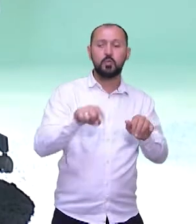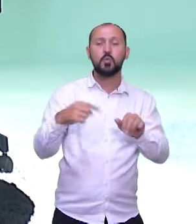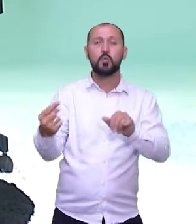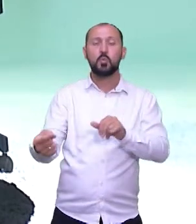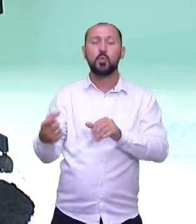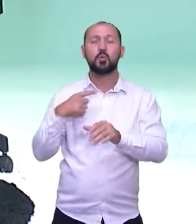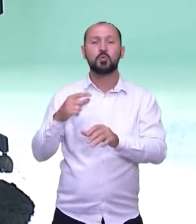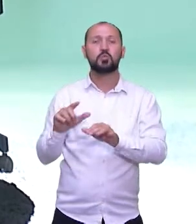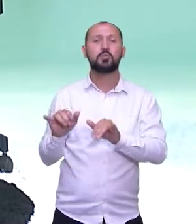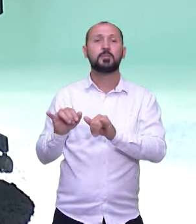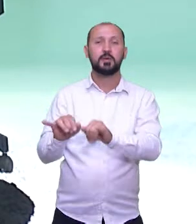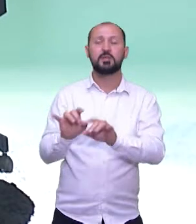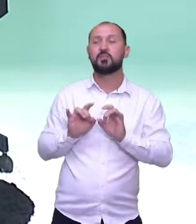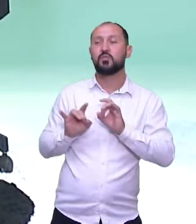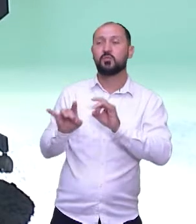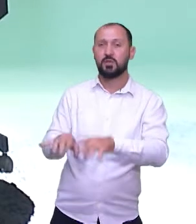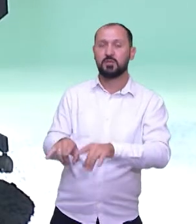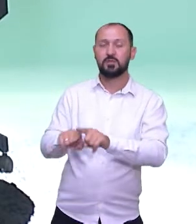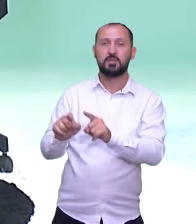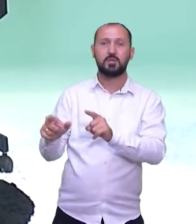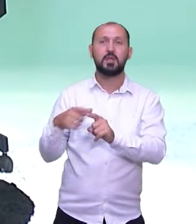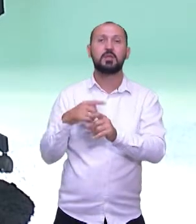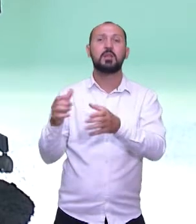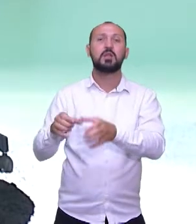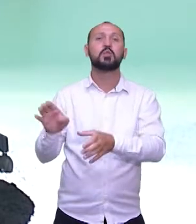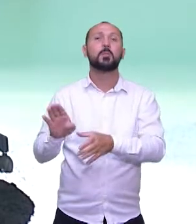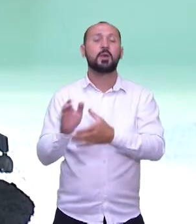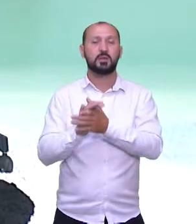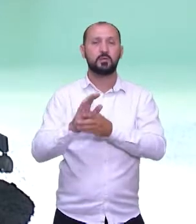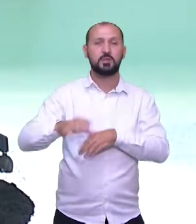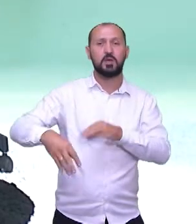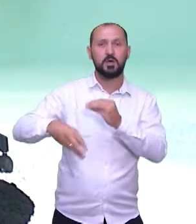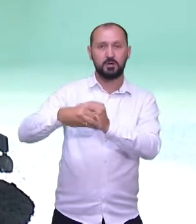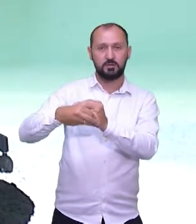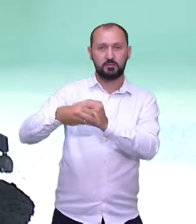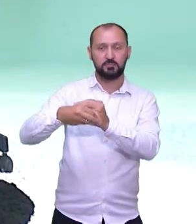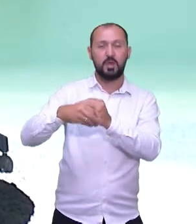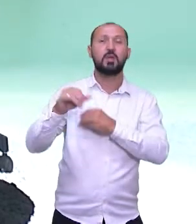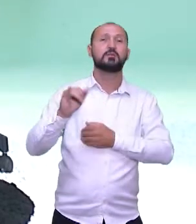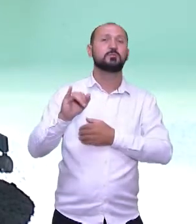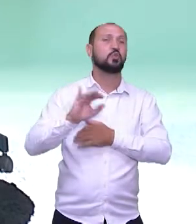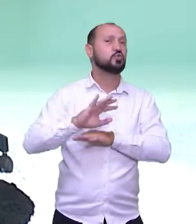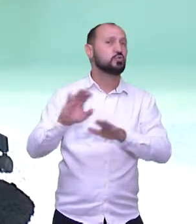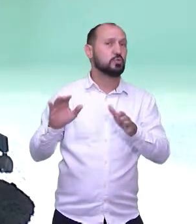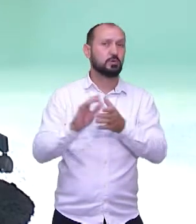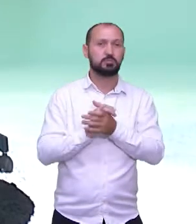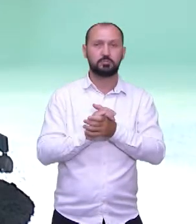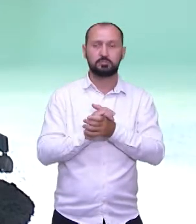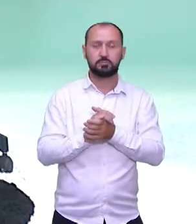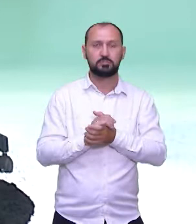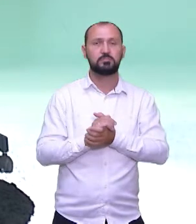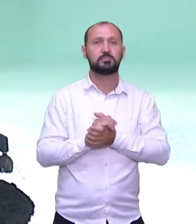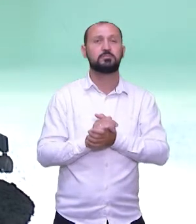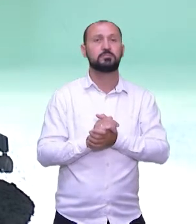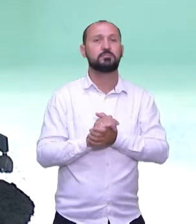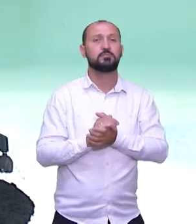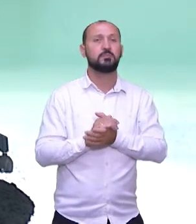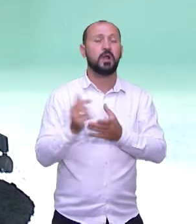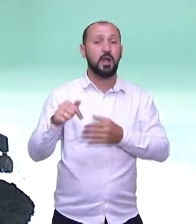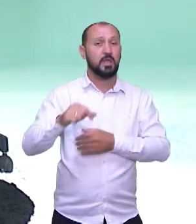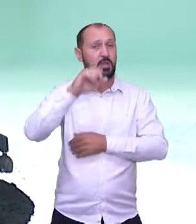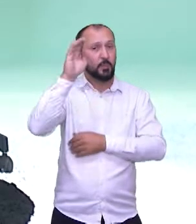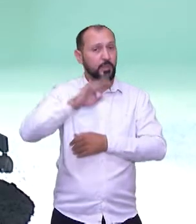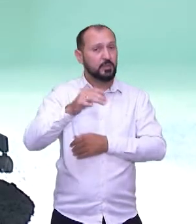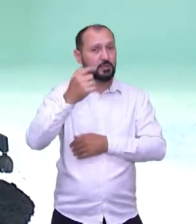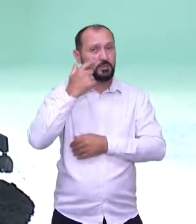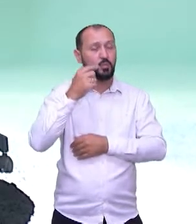supermercado e o próximo que você vai vender, que também vai vender o produto. Ali do bairro. O que agregou, incide o tributo em cima disso. Então, é imposto sobre o valor agregado.